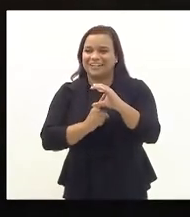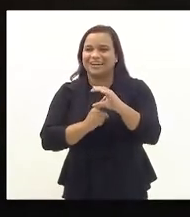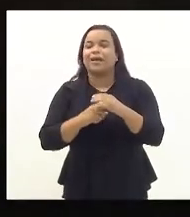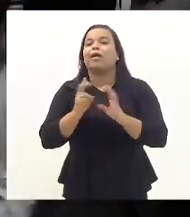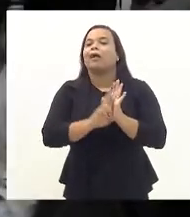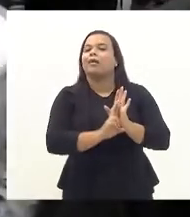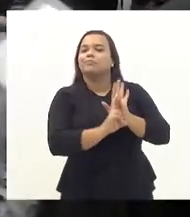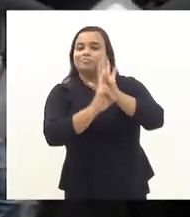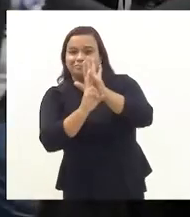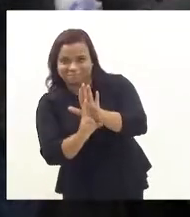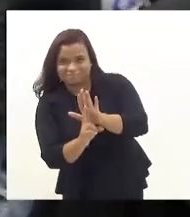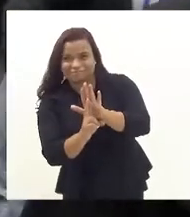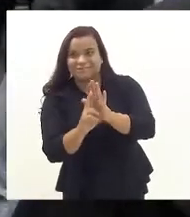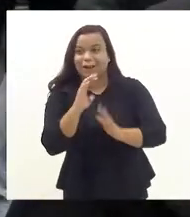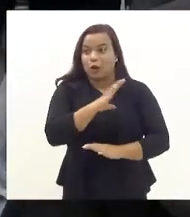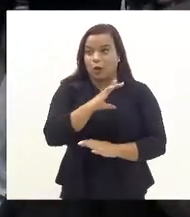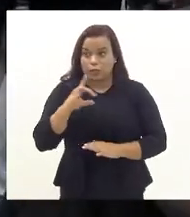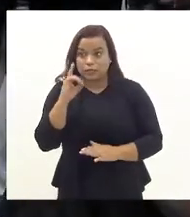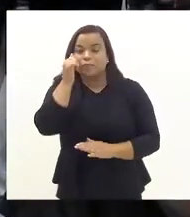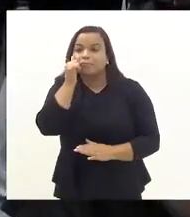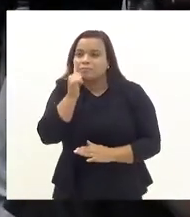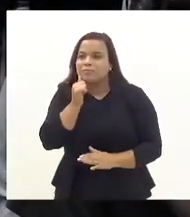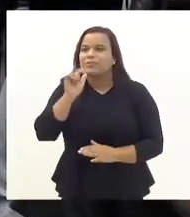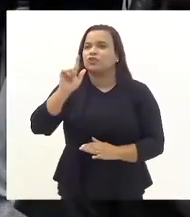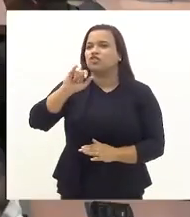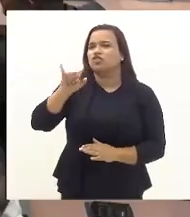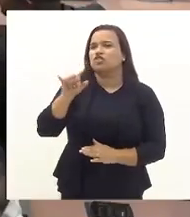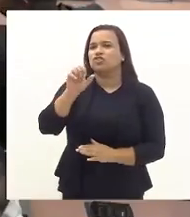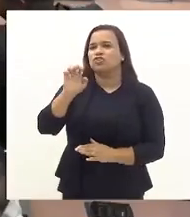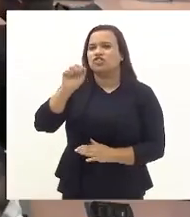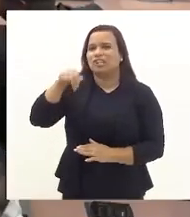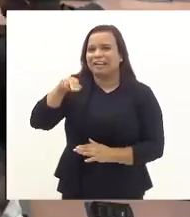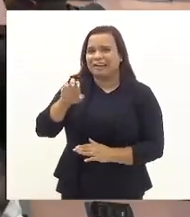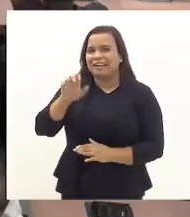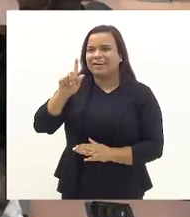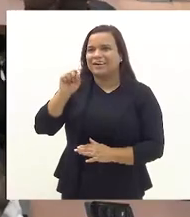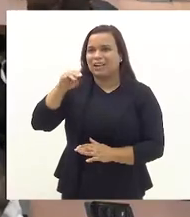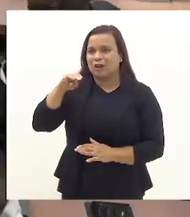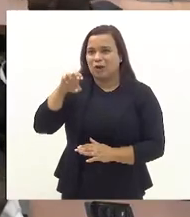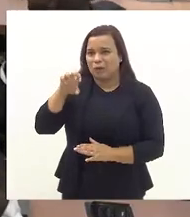representado pela coordenadora Jeane Gomes de Souza.